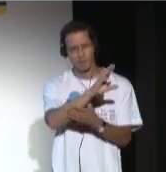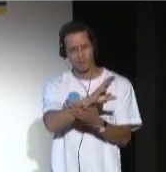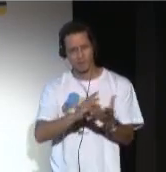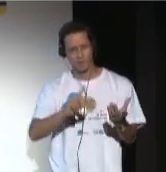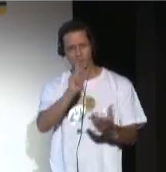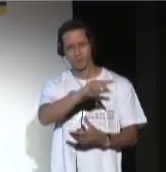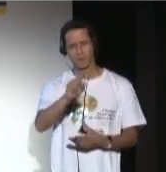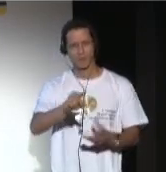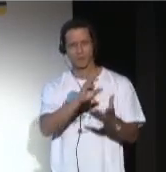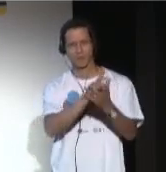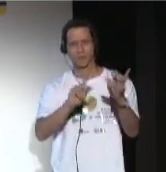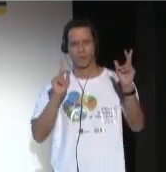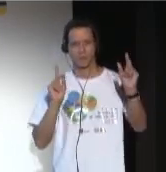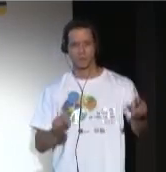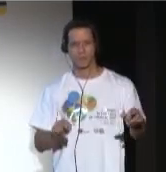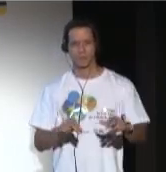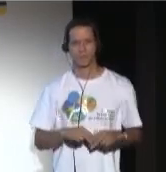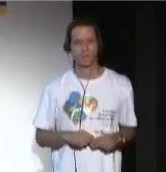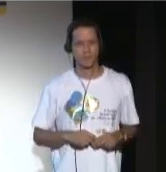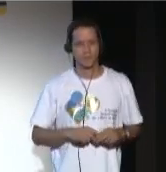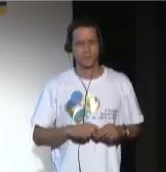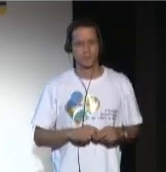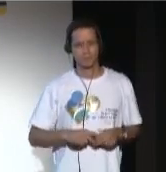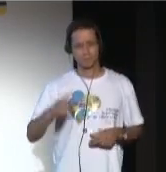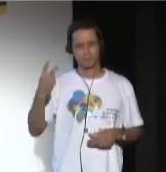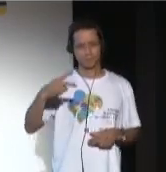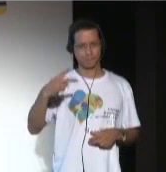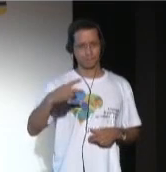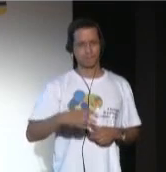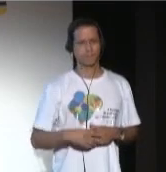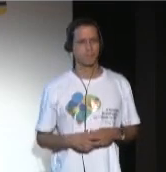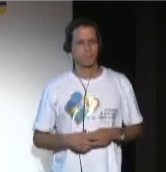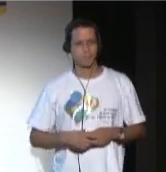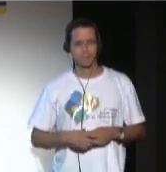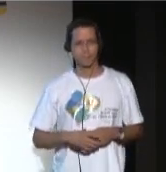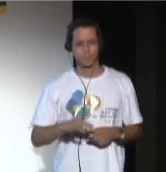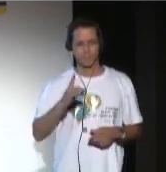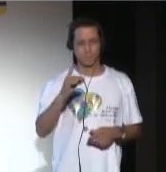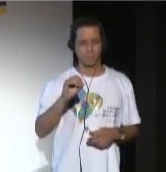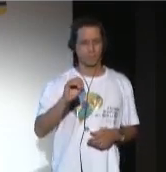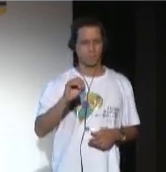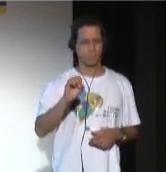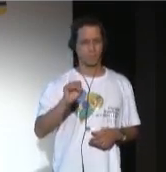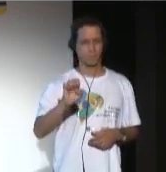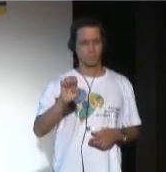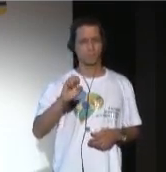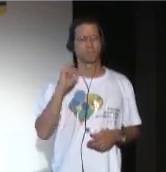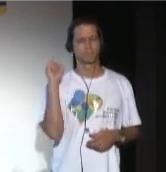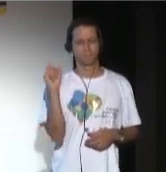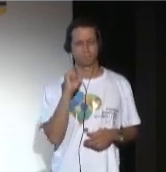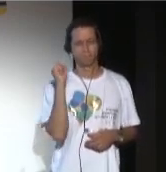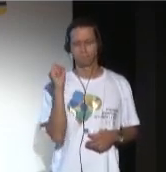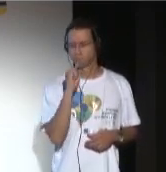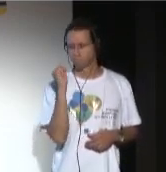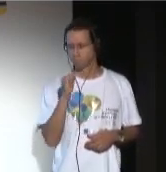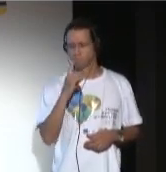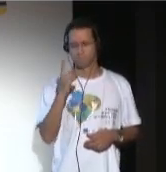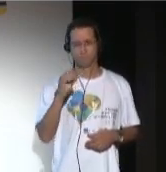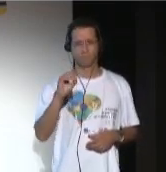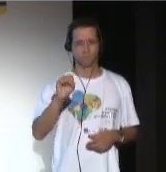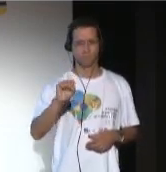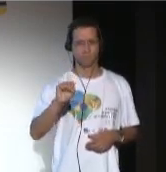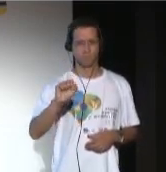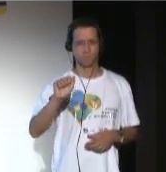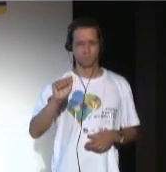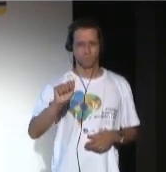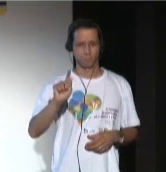professor. E, em segundo lugar, é claro que a dosagem é importante, mas